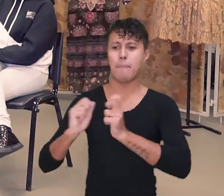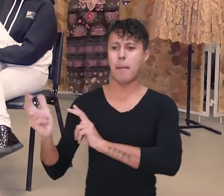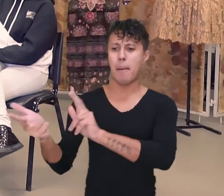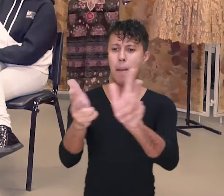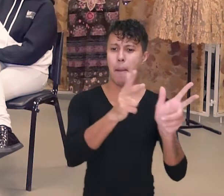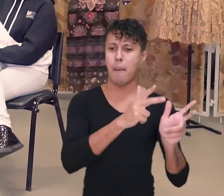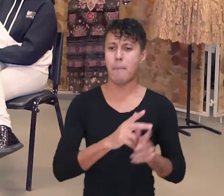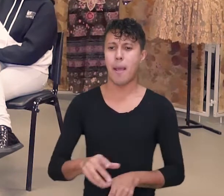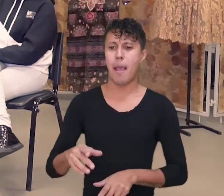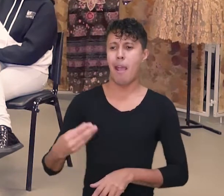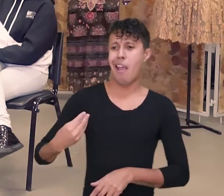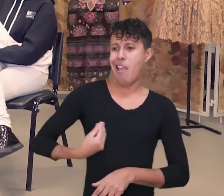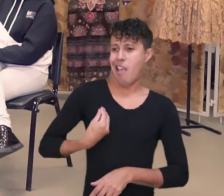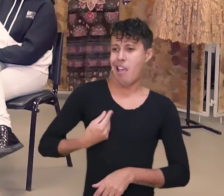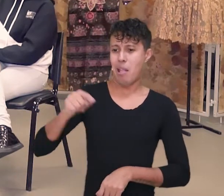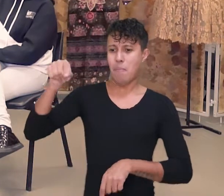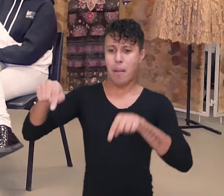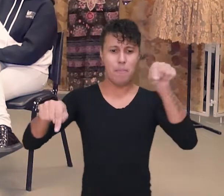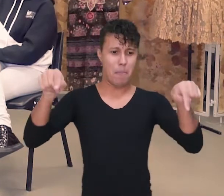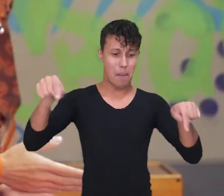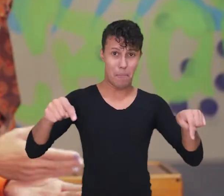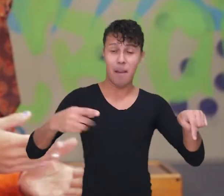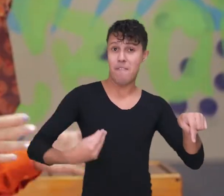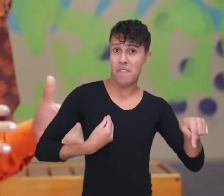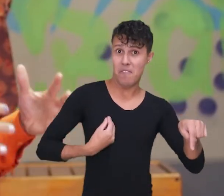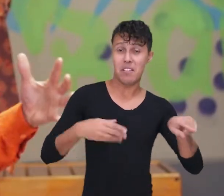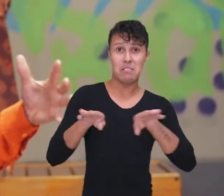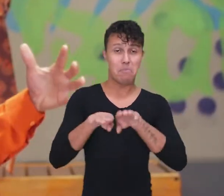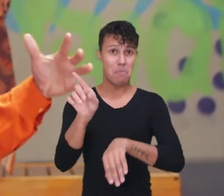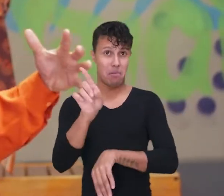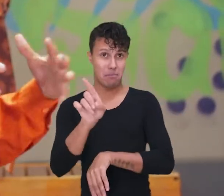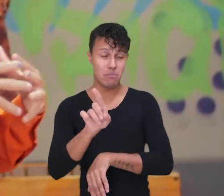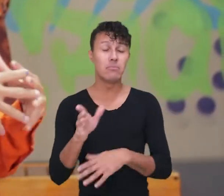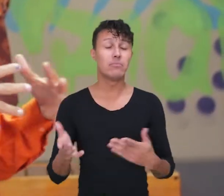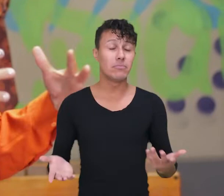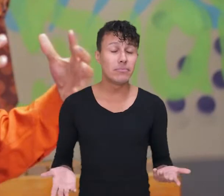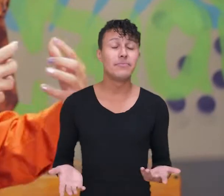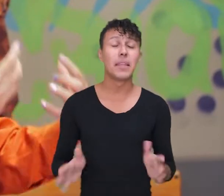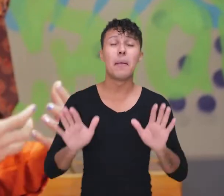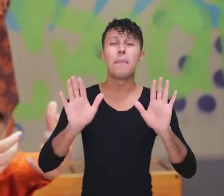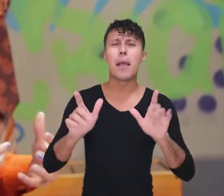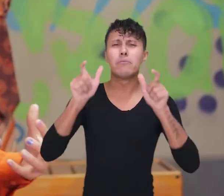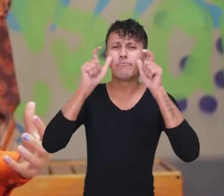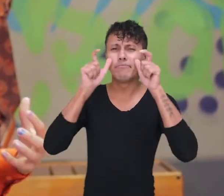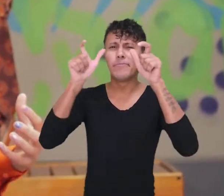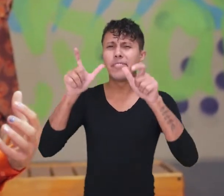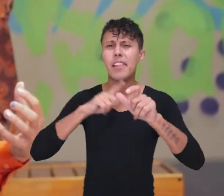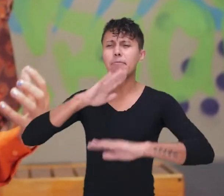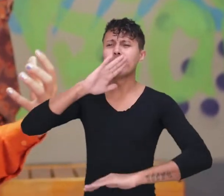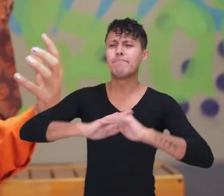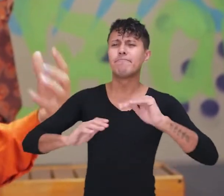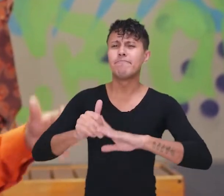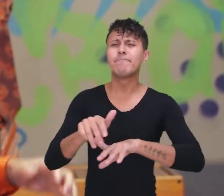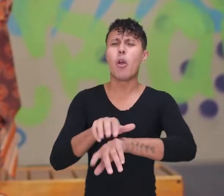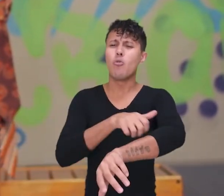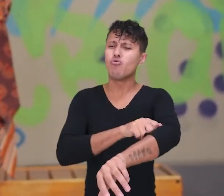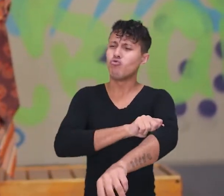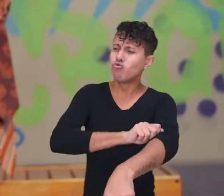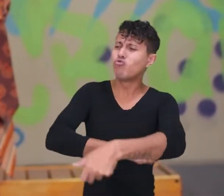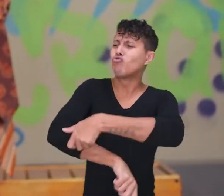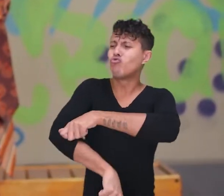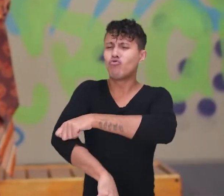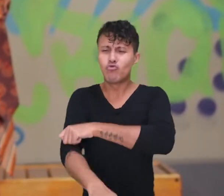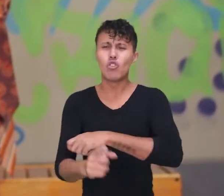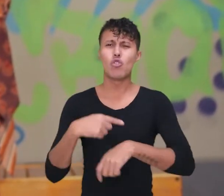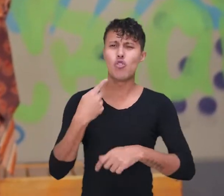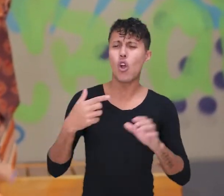realidades que a gente vive ou não, mas que estão na vontade de fazer. Eu acho que quando a gente une